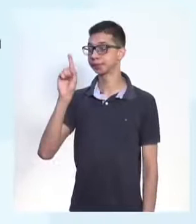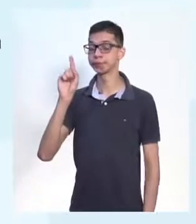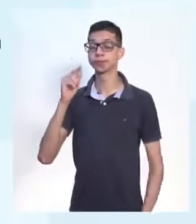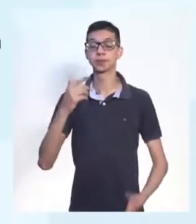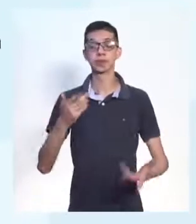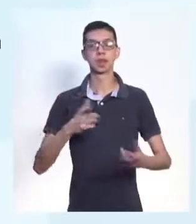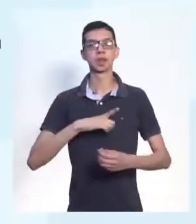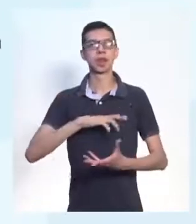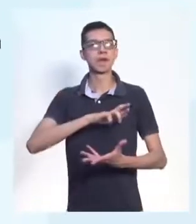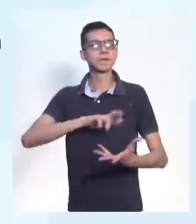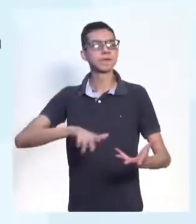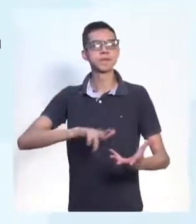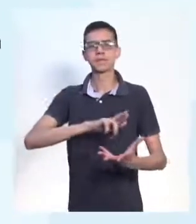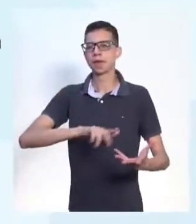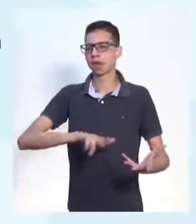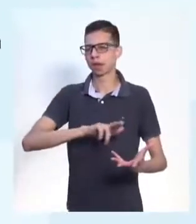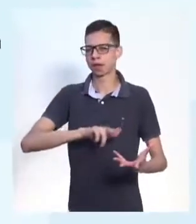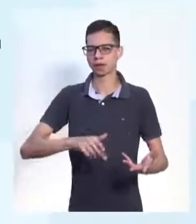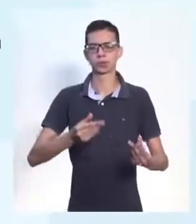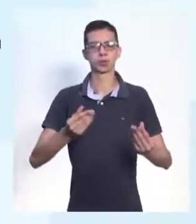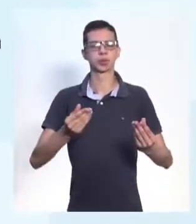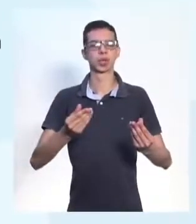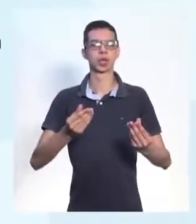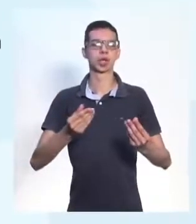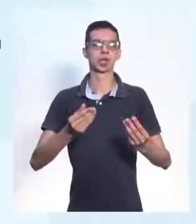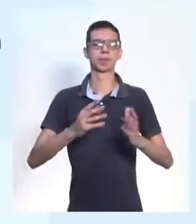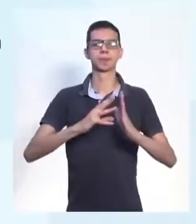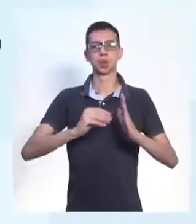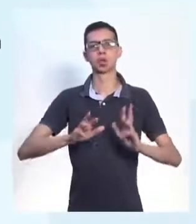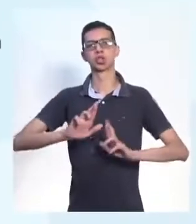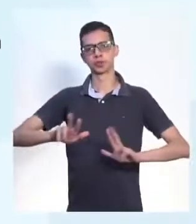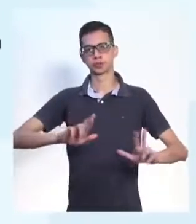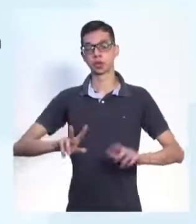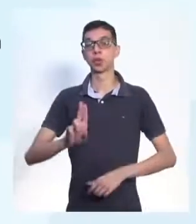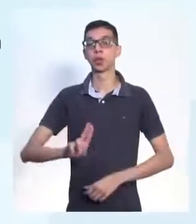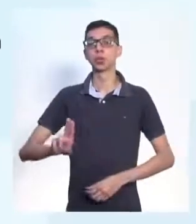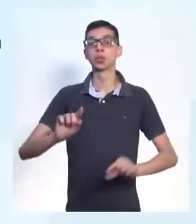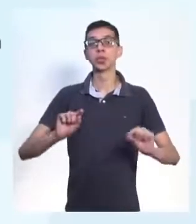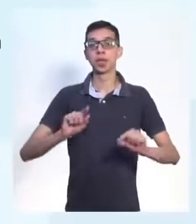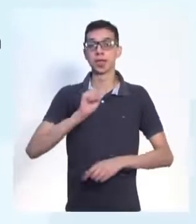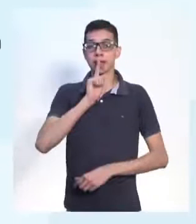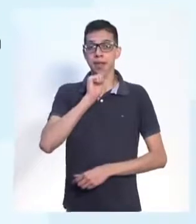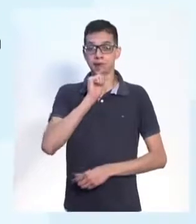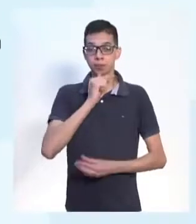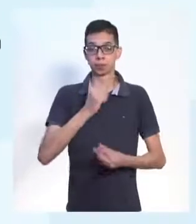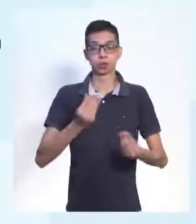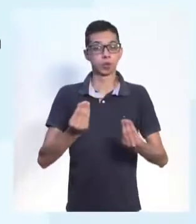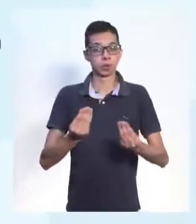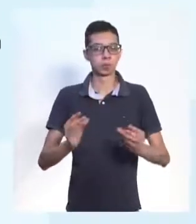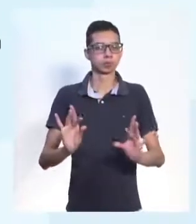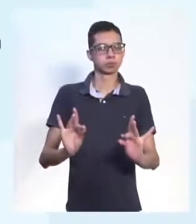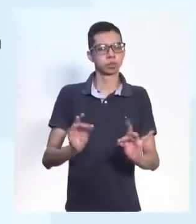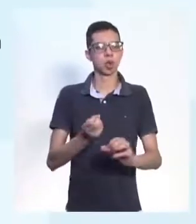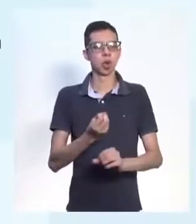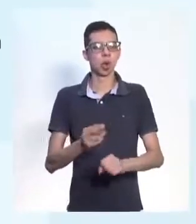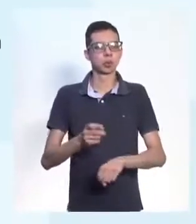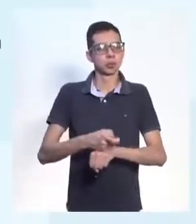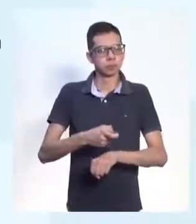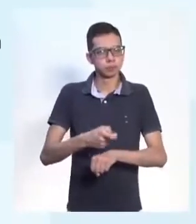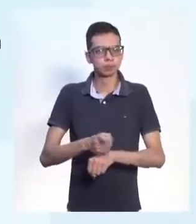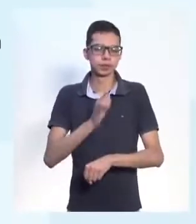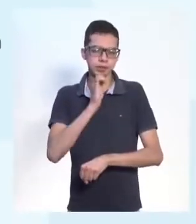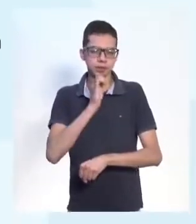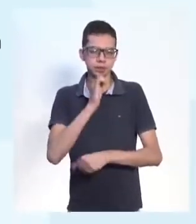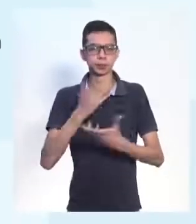né, que usa o estado físico da água. Então, qual que é a ideia aí? Qual que seria a ideia? Então,